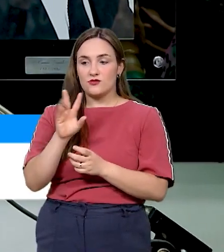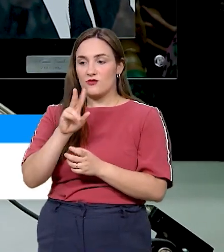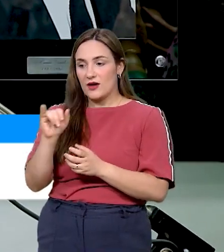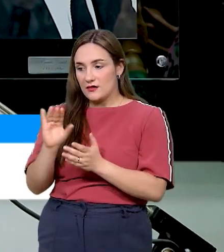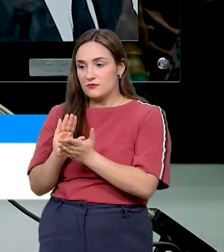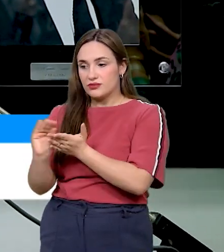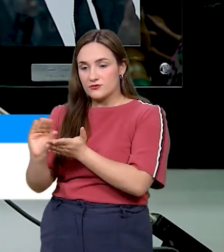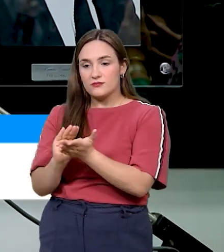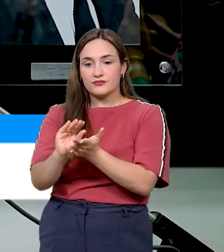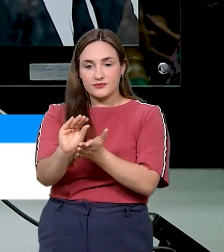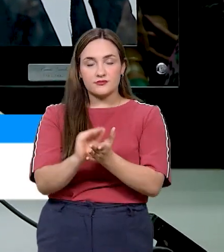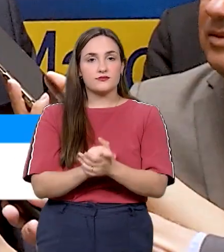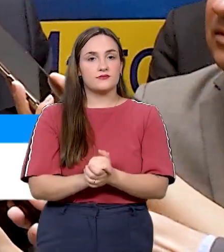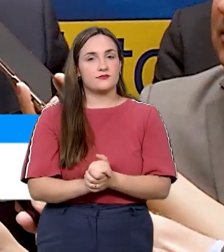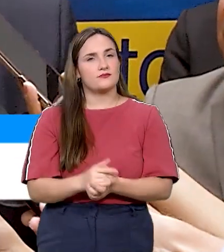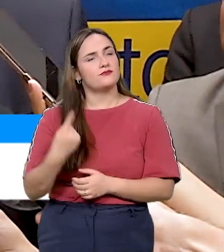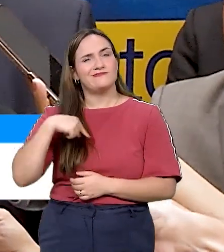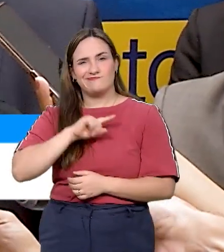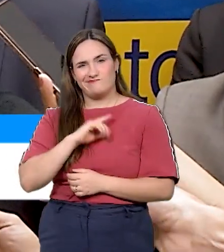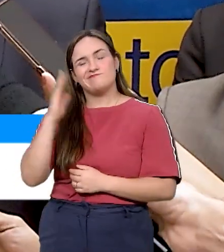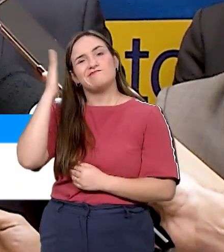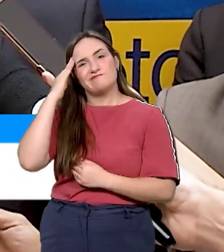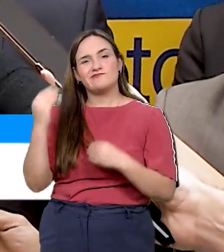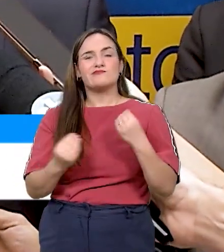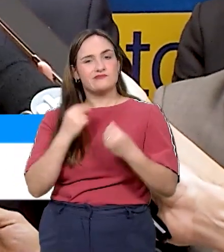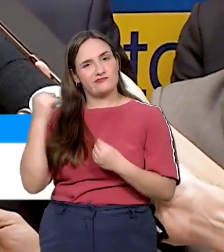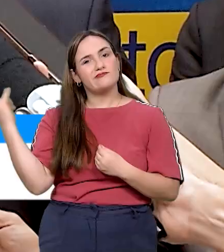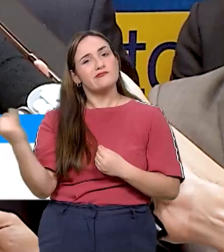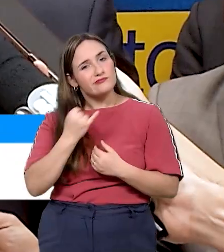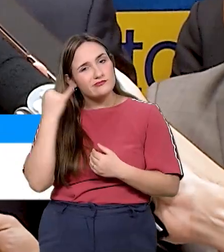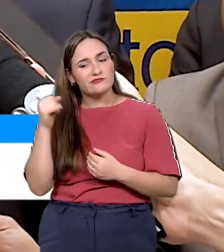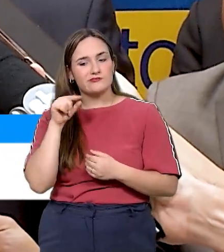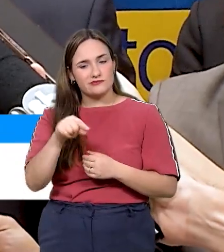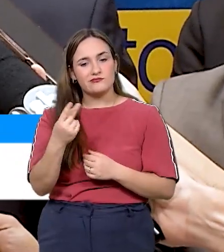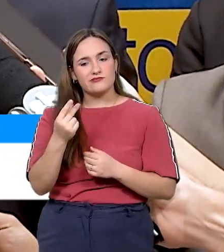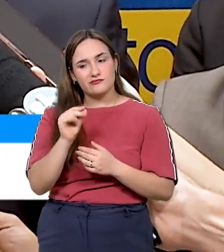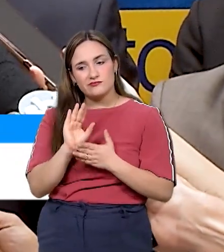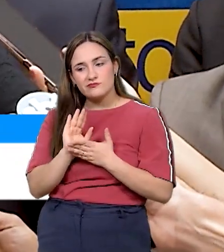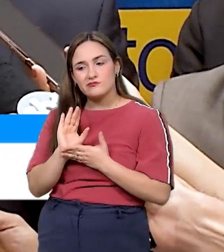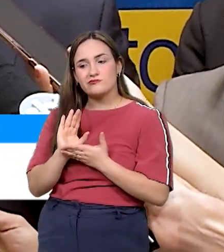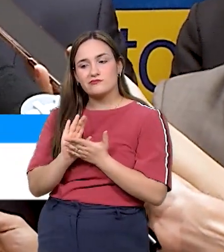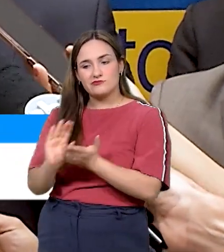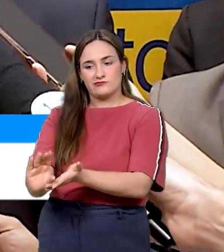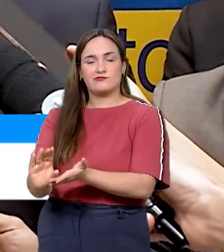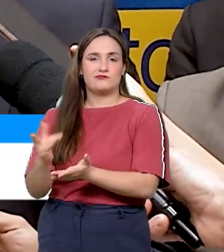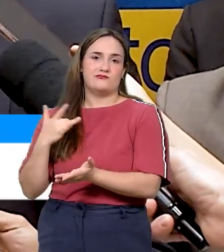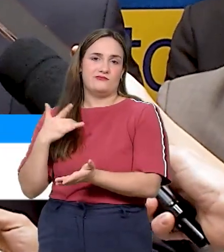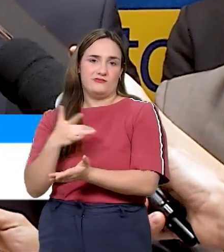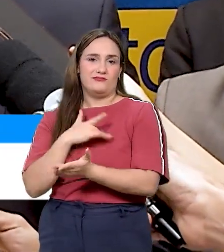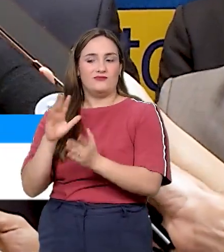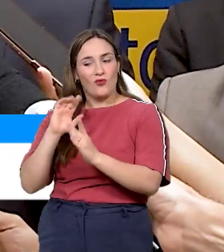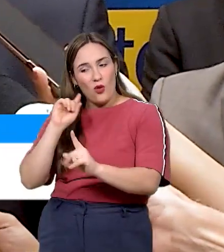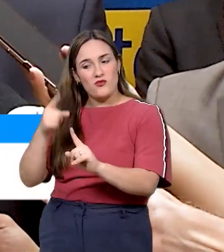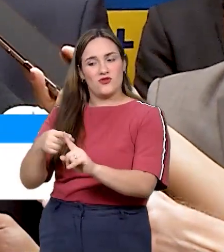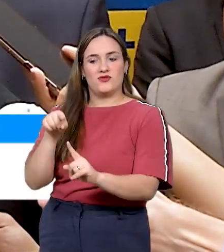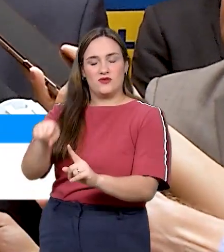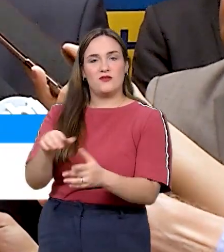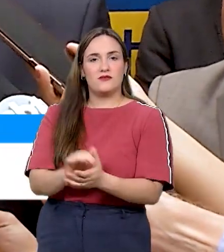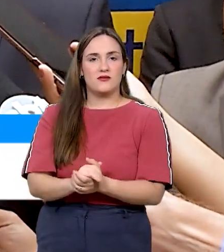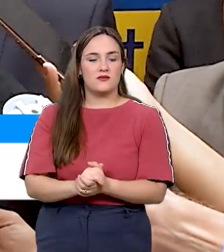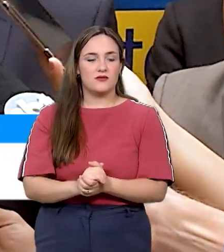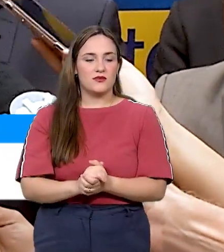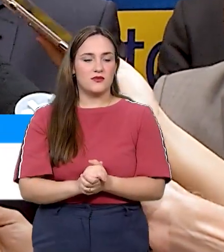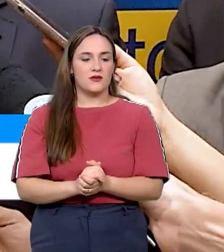repassados de fundo a fundo. A gente sabe o impacto e a importância desse recurso no destino. O